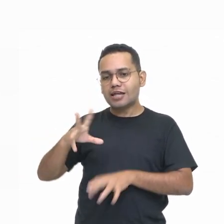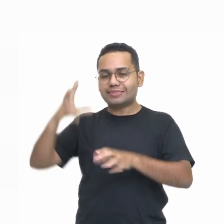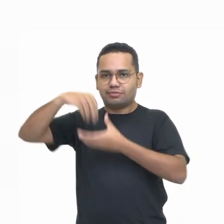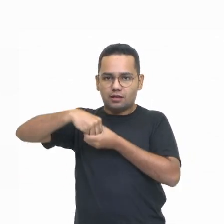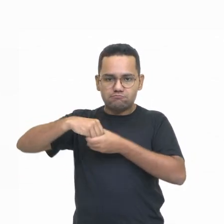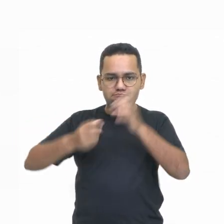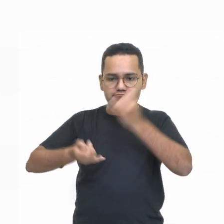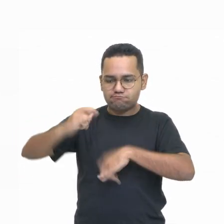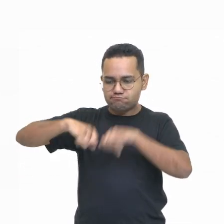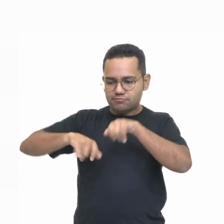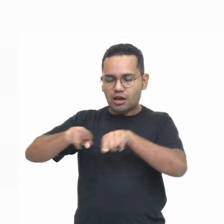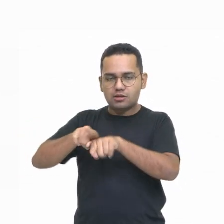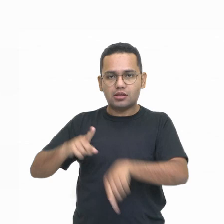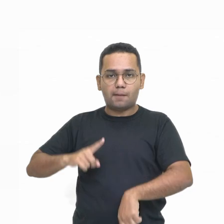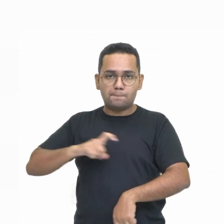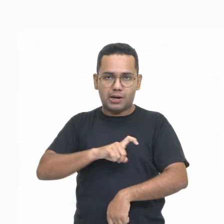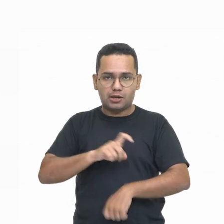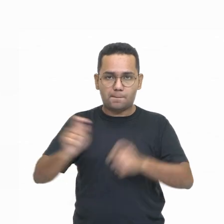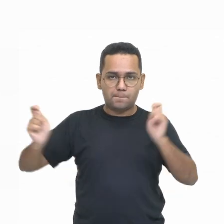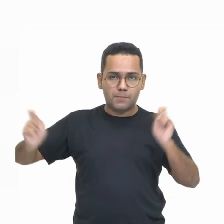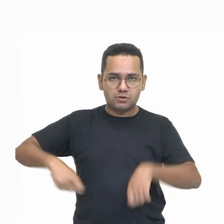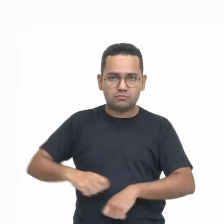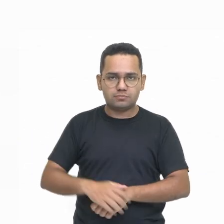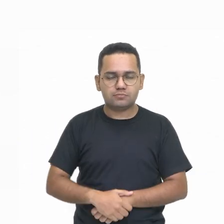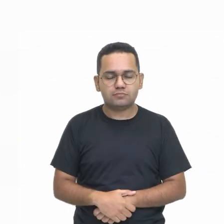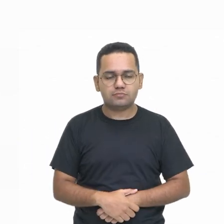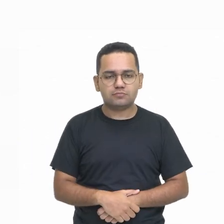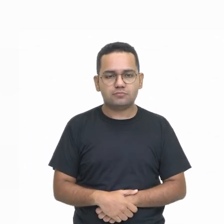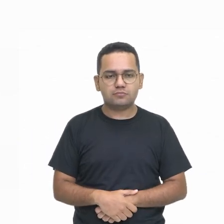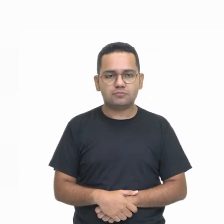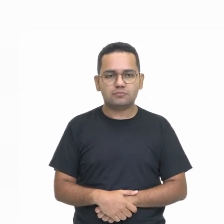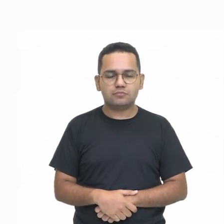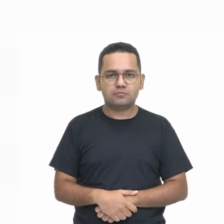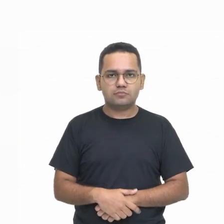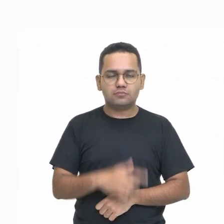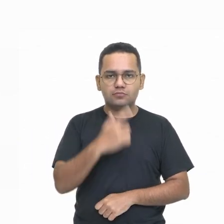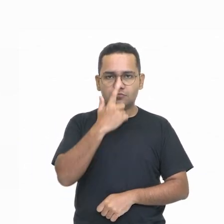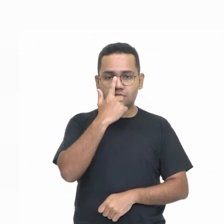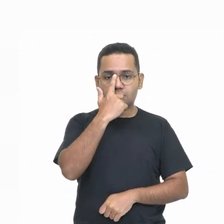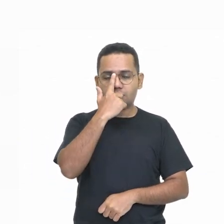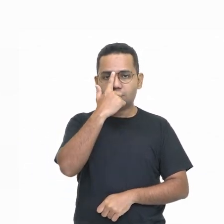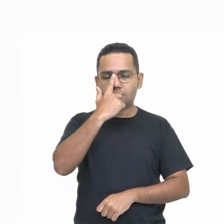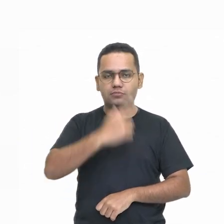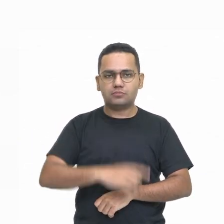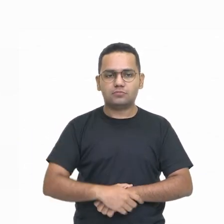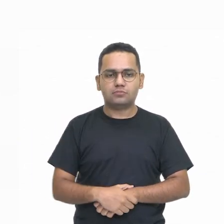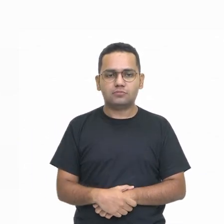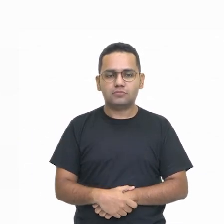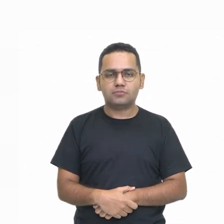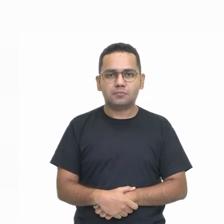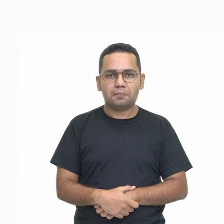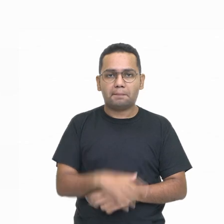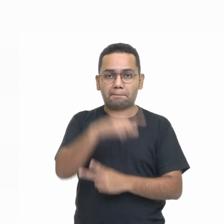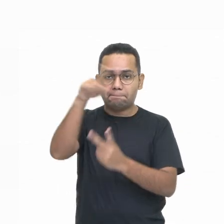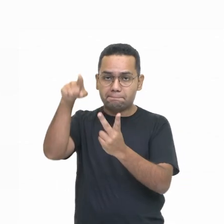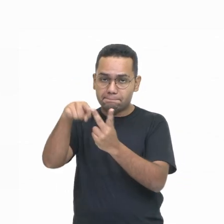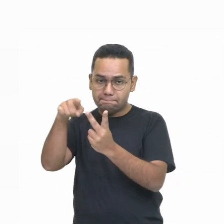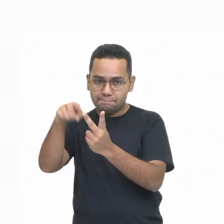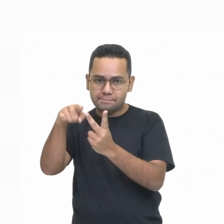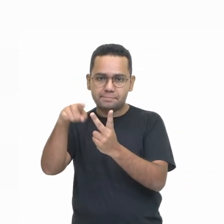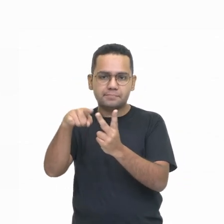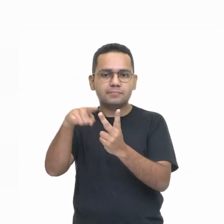algumas bactérias, certo? É importante a gente saber que a hipótese autotrófica